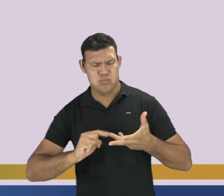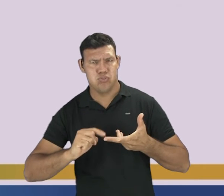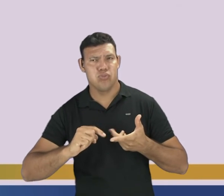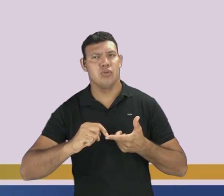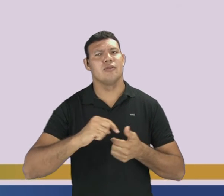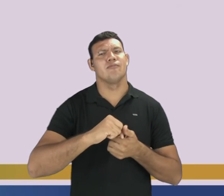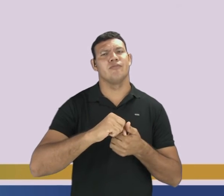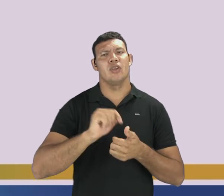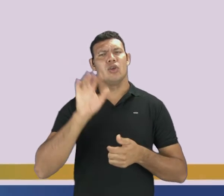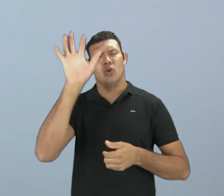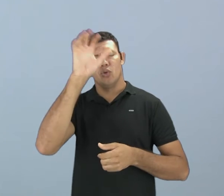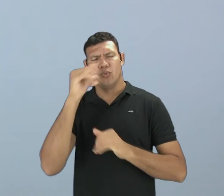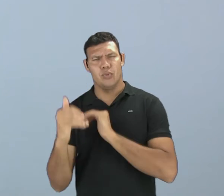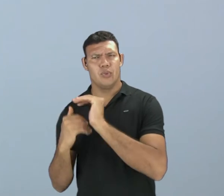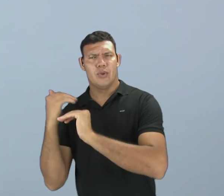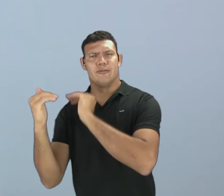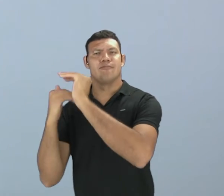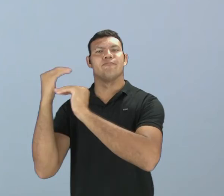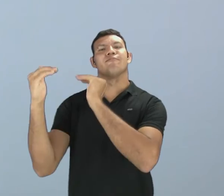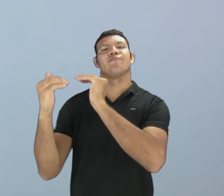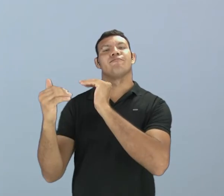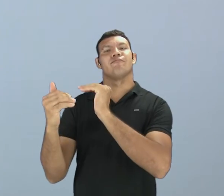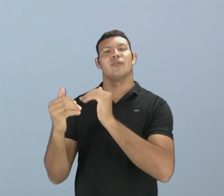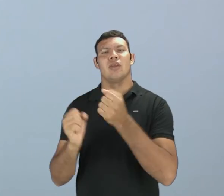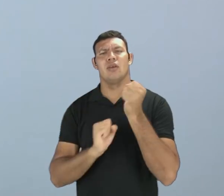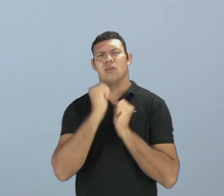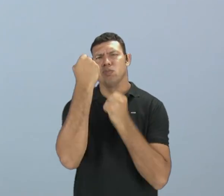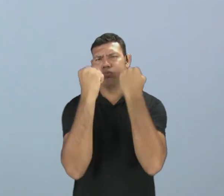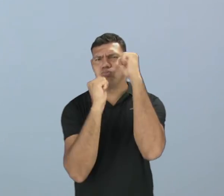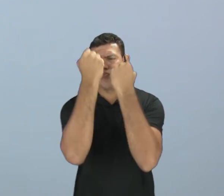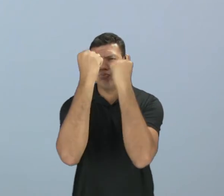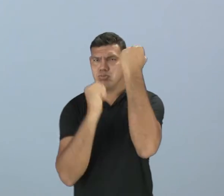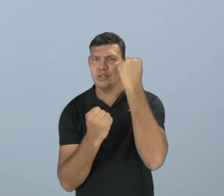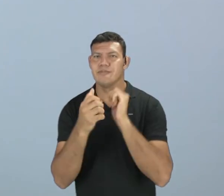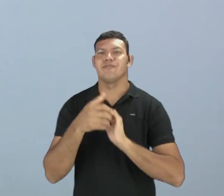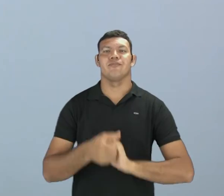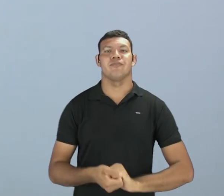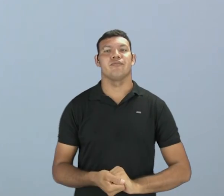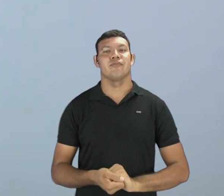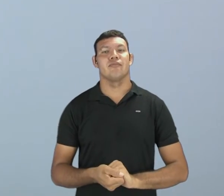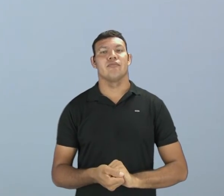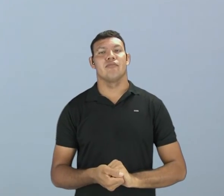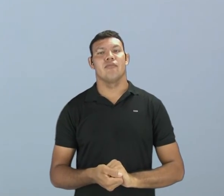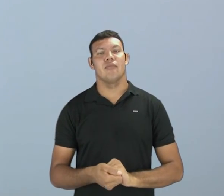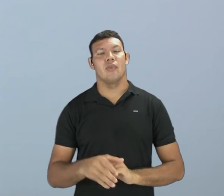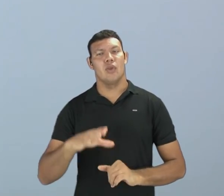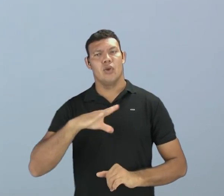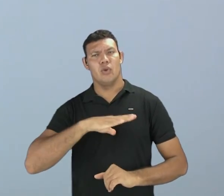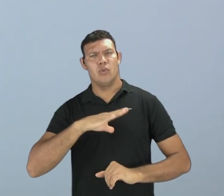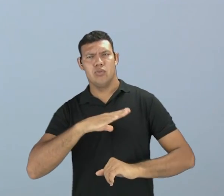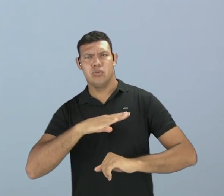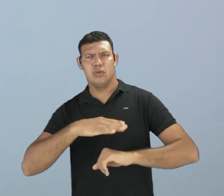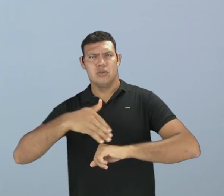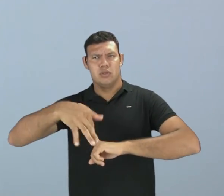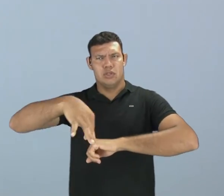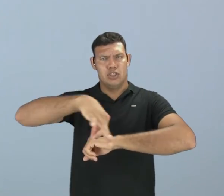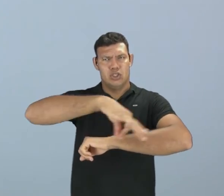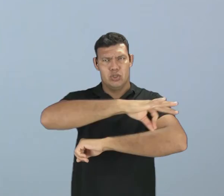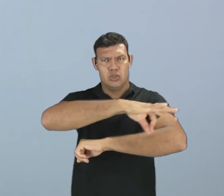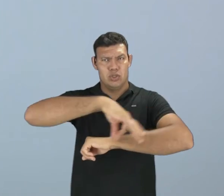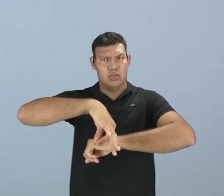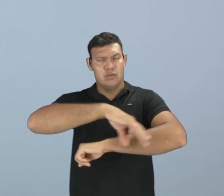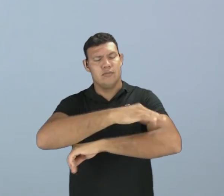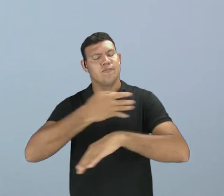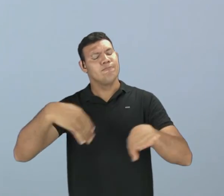mais desenvolvida, por ser a região mais industrializada, por ser a região mais urbanizada, entre